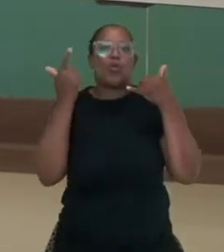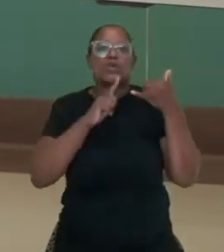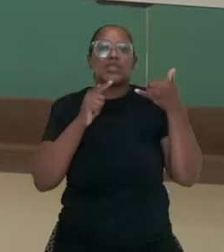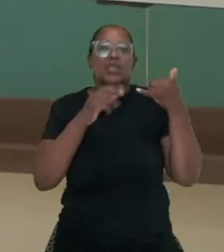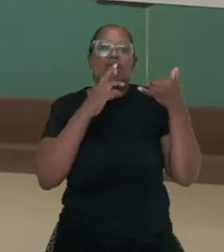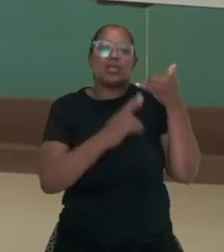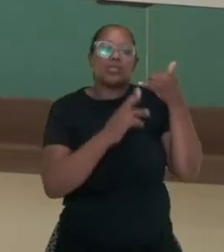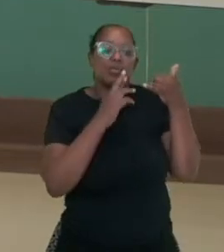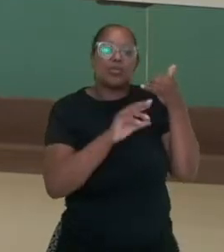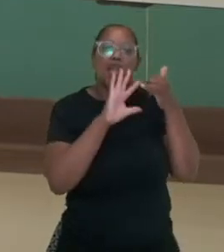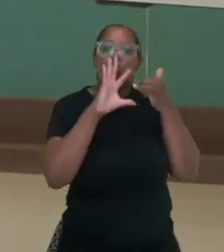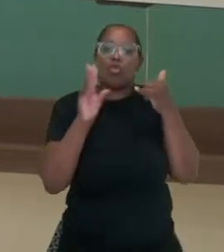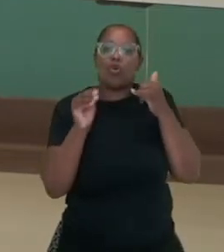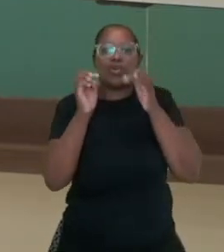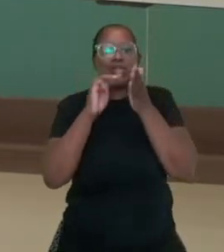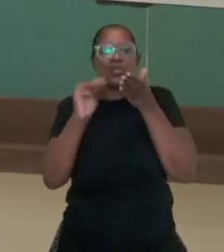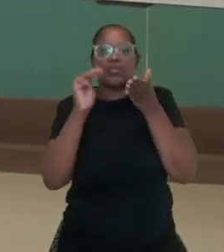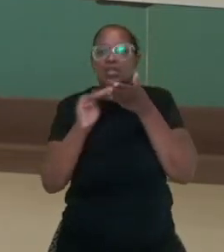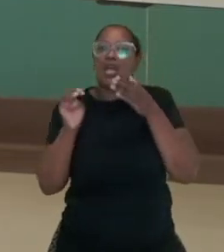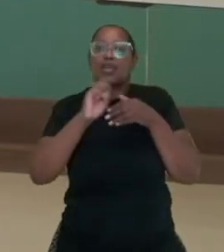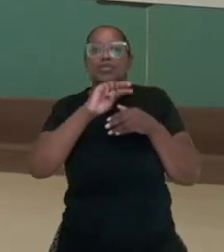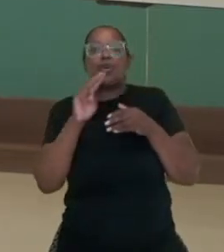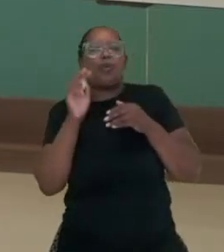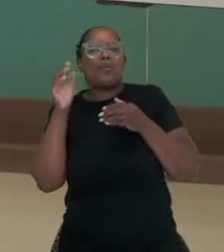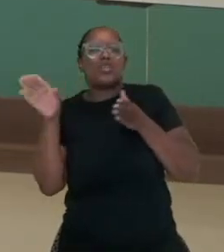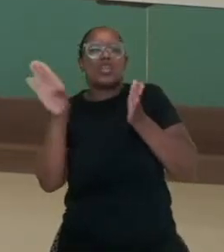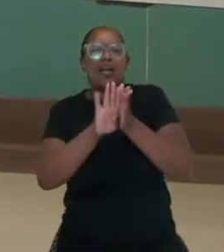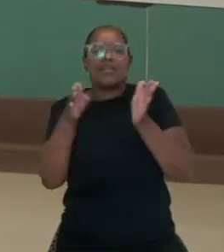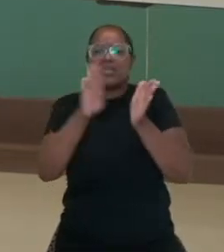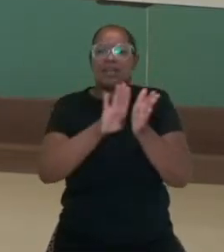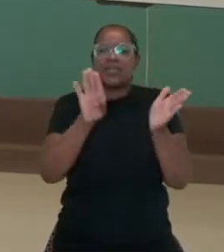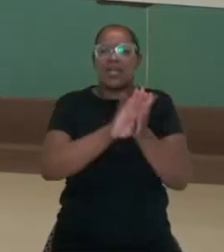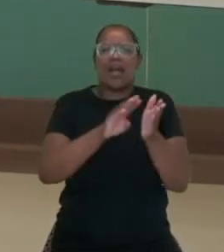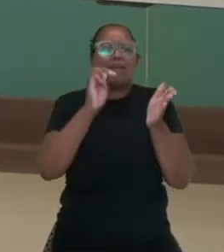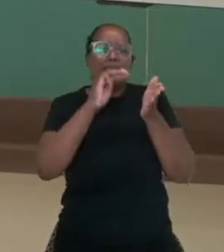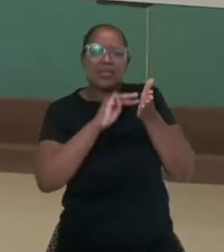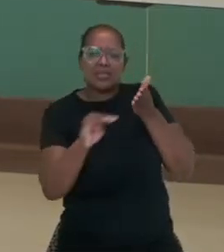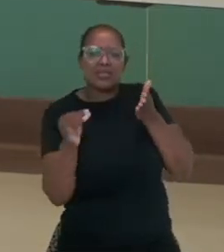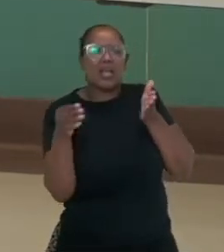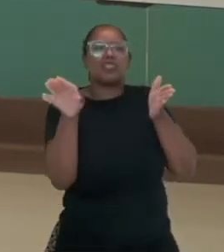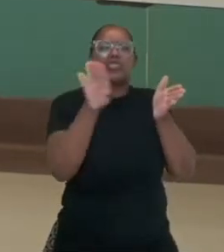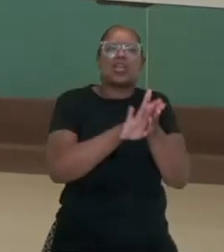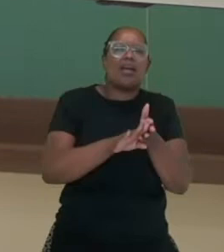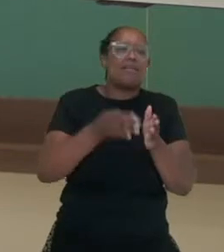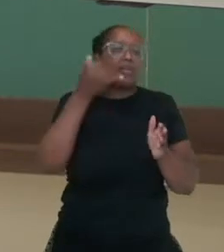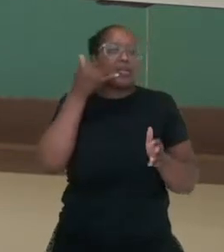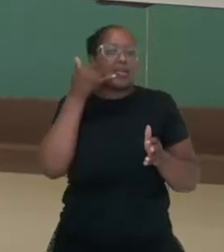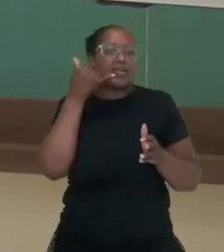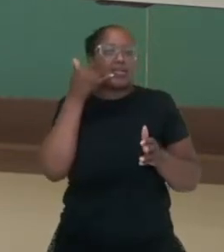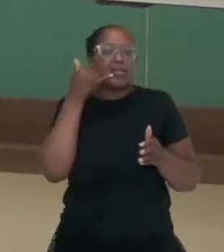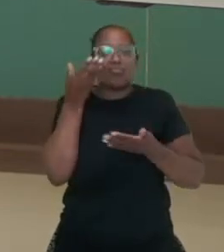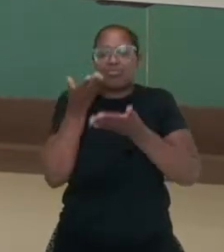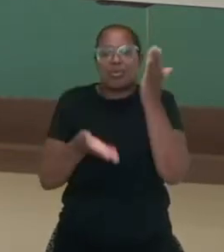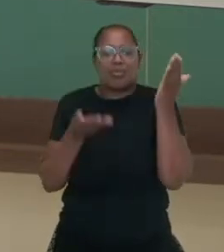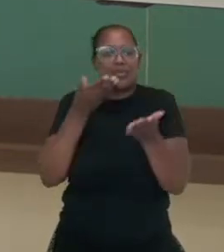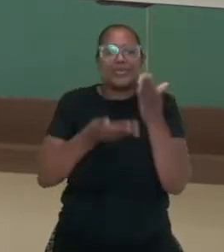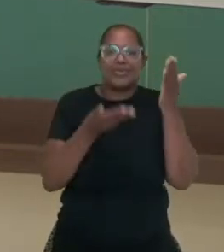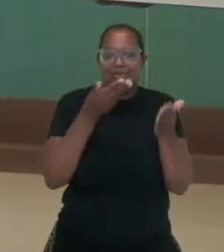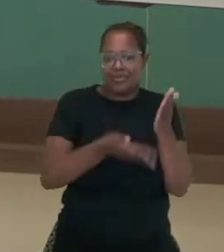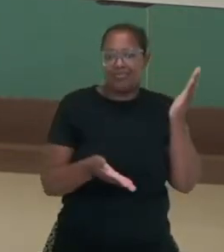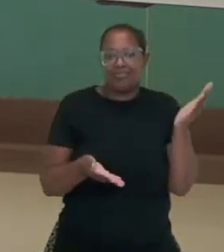acontecia? Existia uma torre ou algumas torres na cidade onde você estava que garantiam o sinal do seu